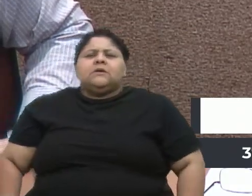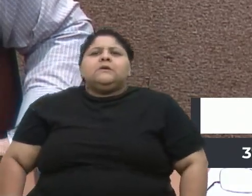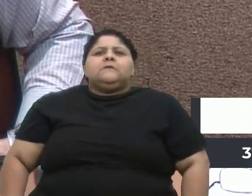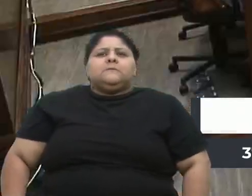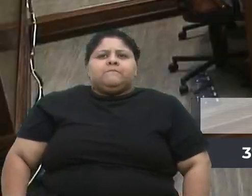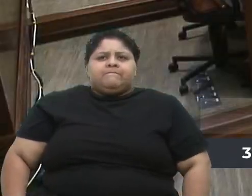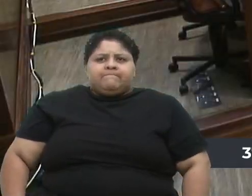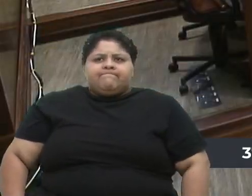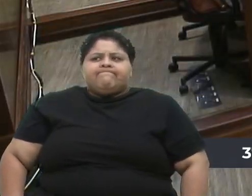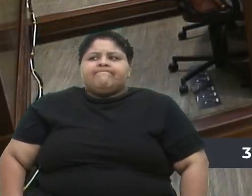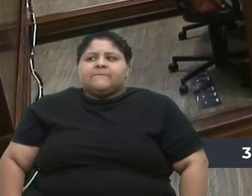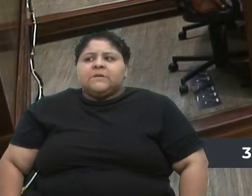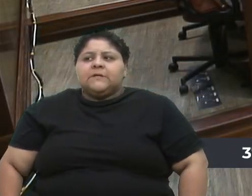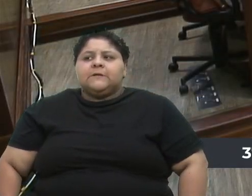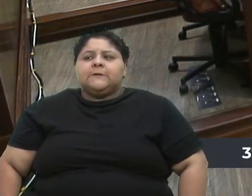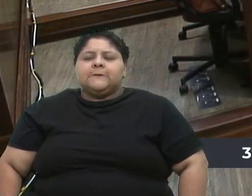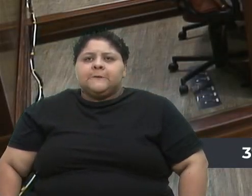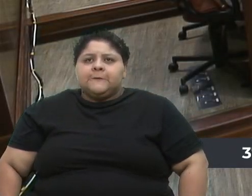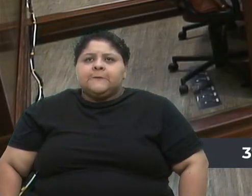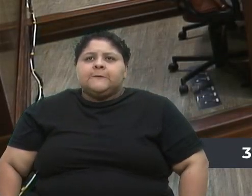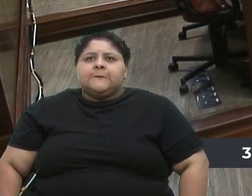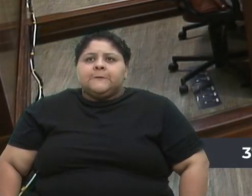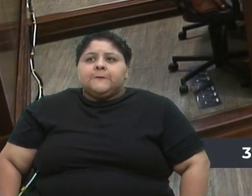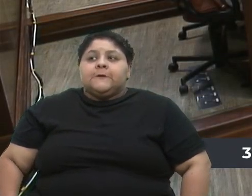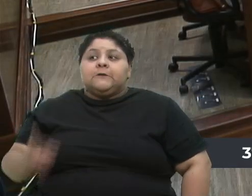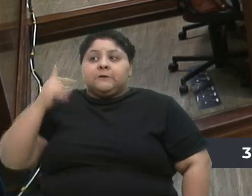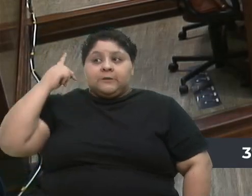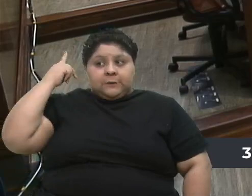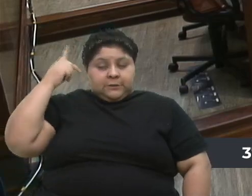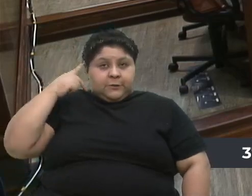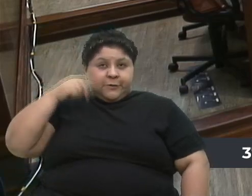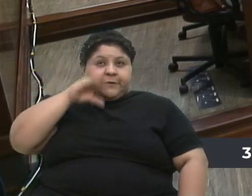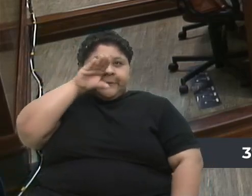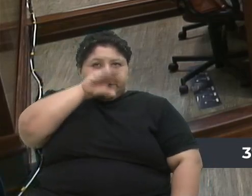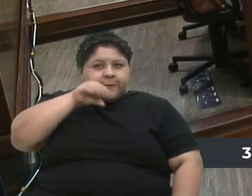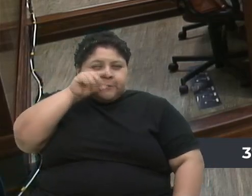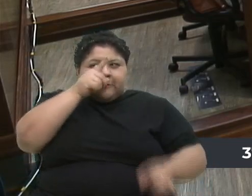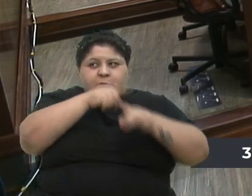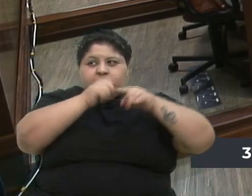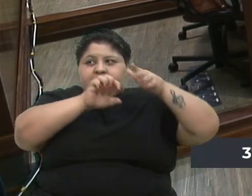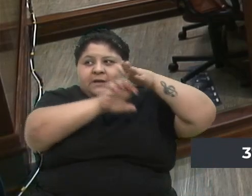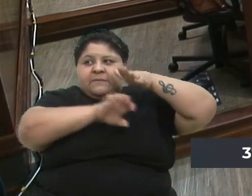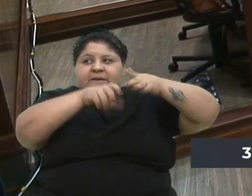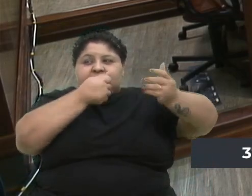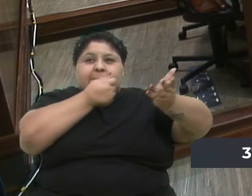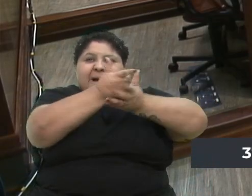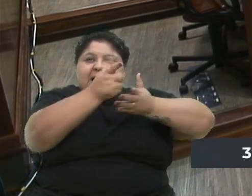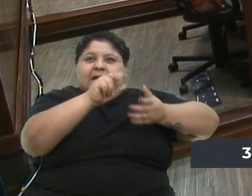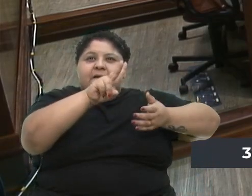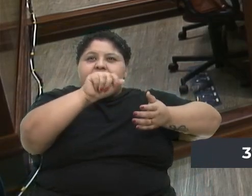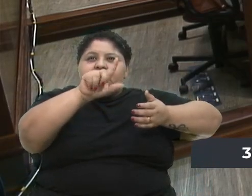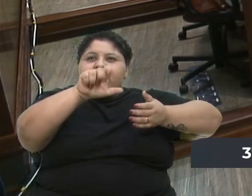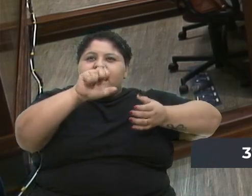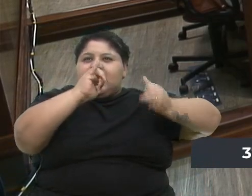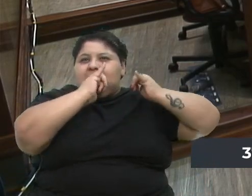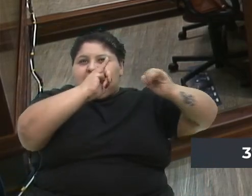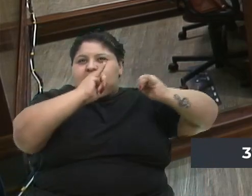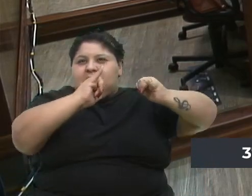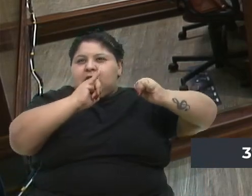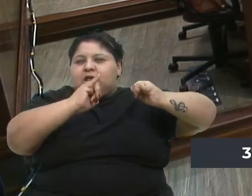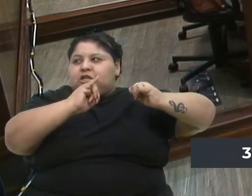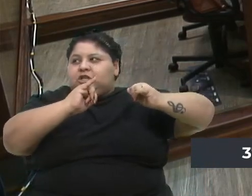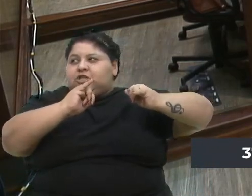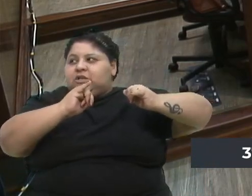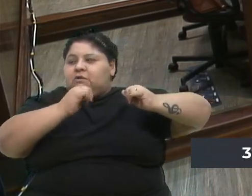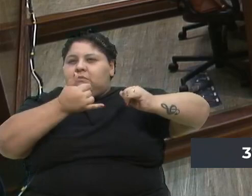É aí que está. Por isso que está sendo analisado que a empresa paga a Vale Transporte. Então, para a gente não ferir também o princípio da isonomia,